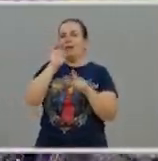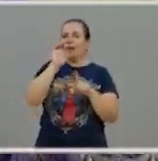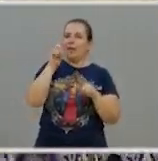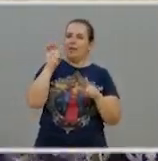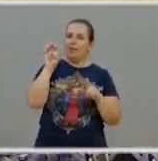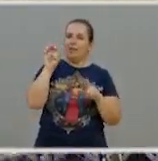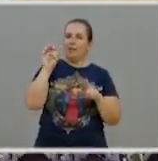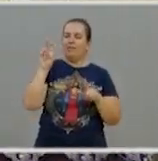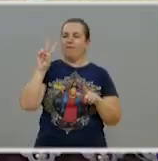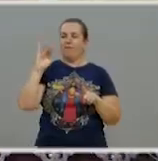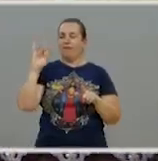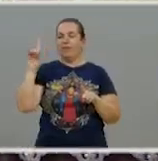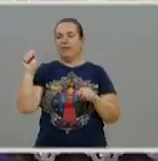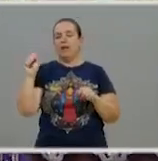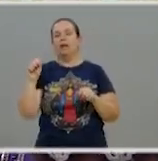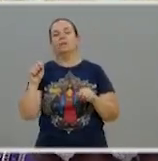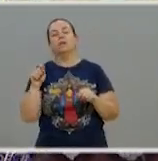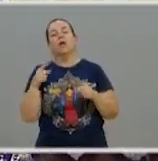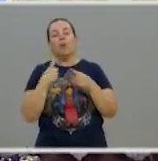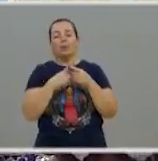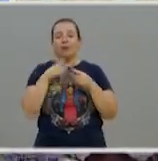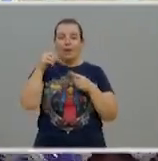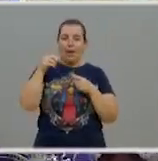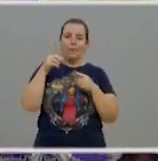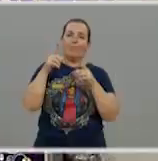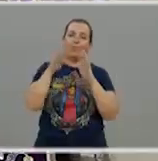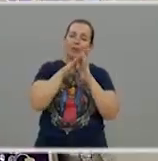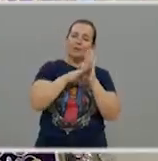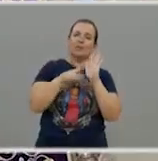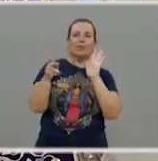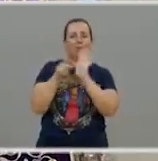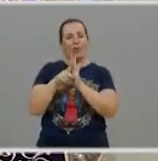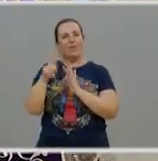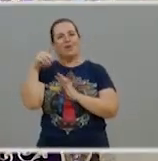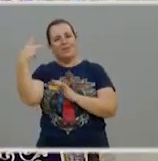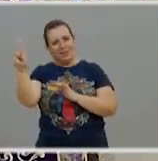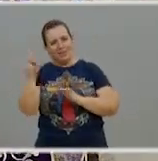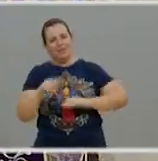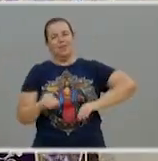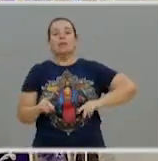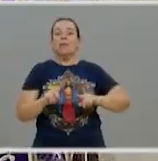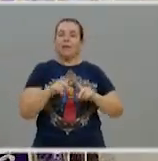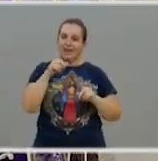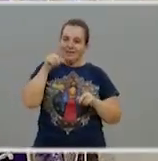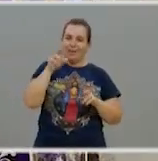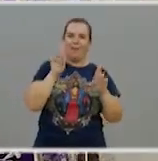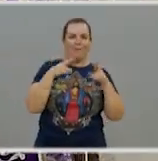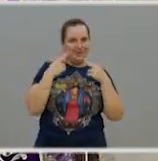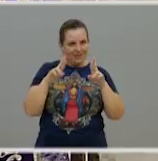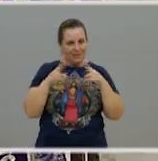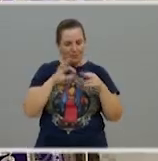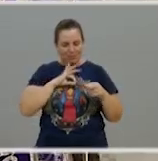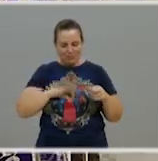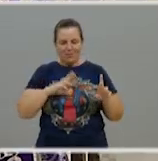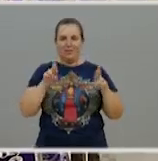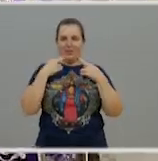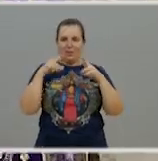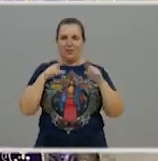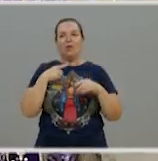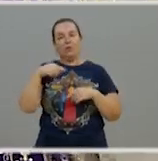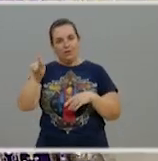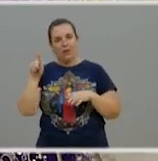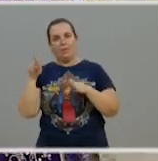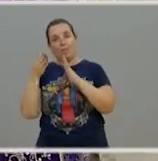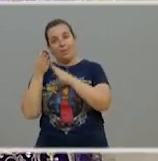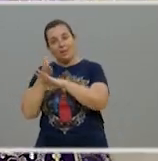acompanha. Tem uma comadre, um compadre em São Paulo, tem alguém no interior, liga, 8h30, pela Rede Vida todo mundo assiste.